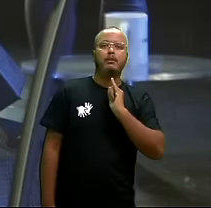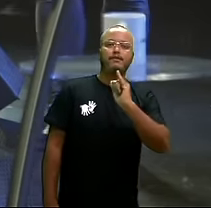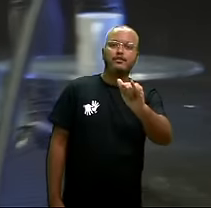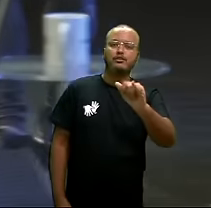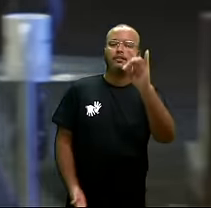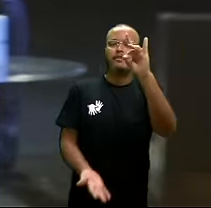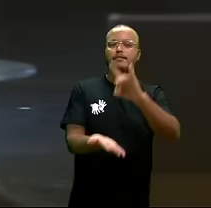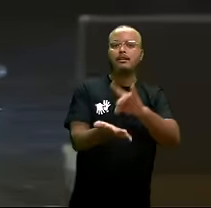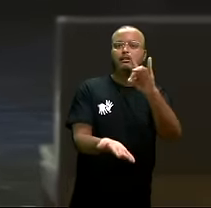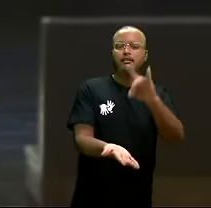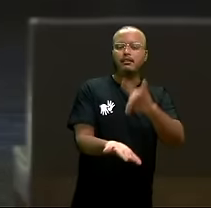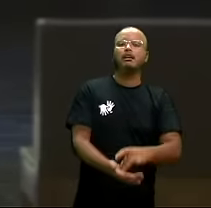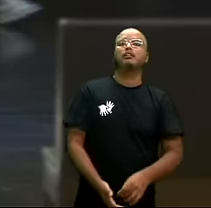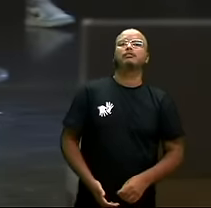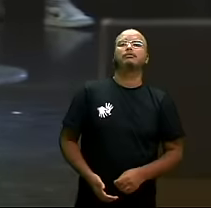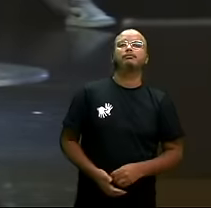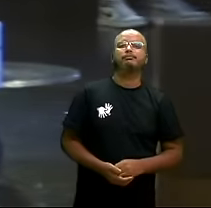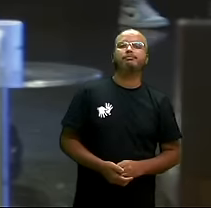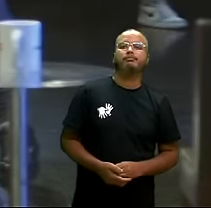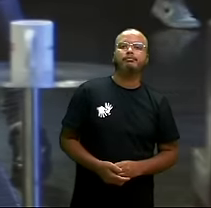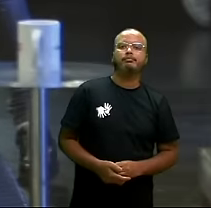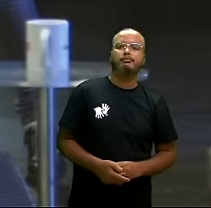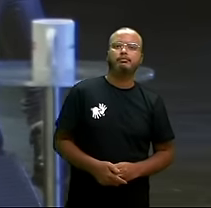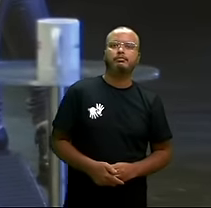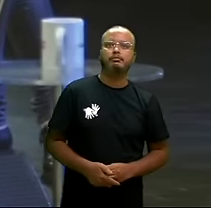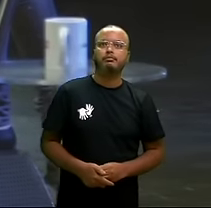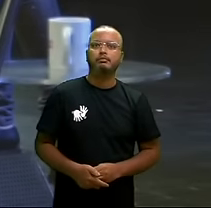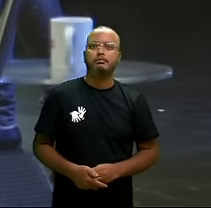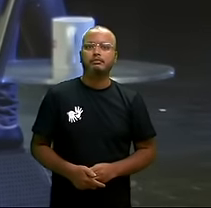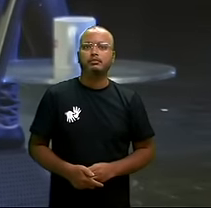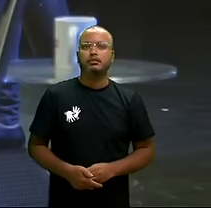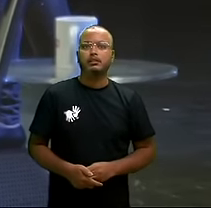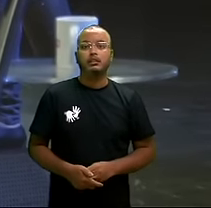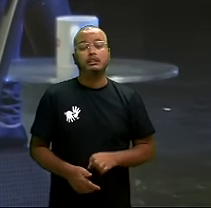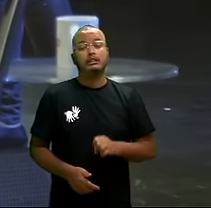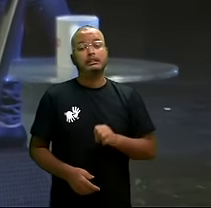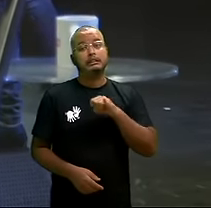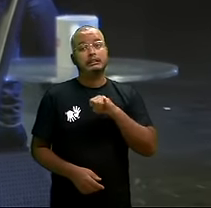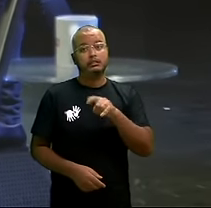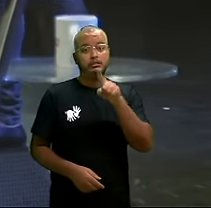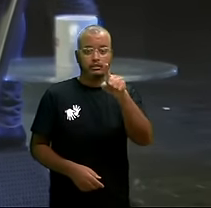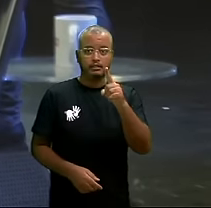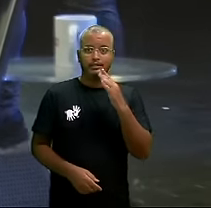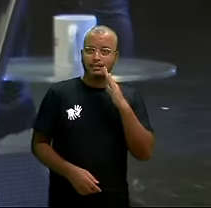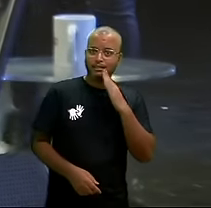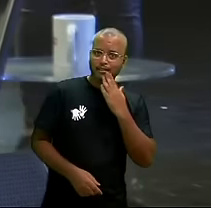aqui? A não ser que você tenha um dom de interpretação e você entenda o que é Nagasúbia. Eu nunca entendi.